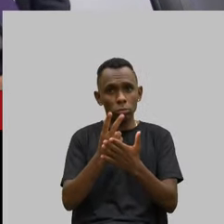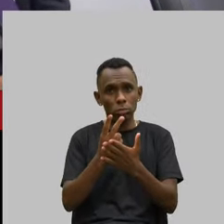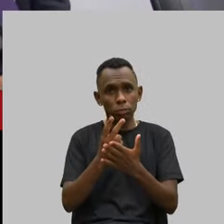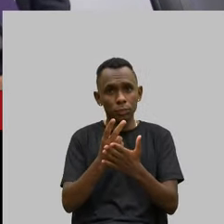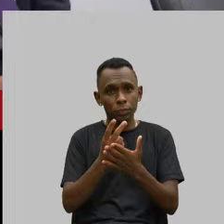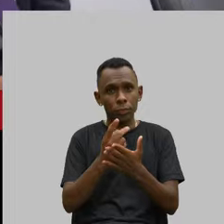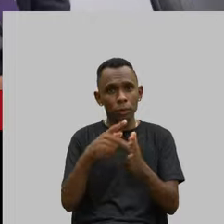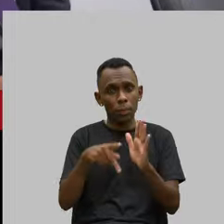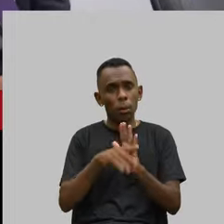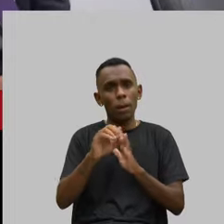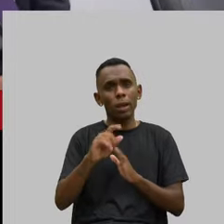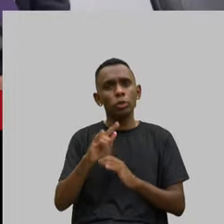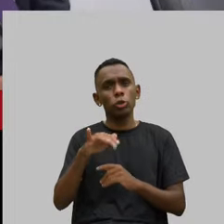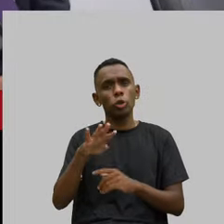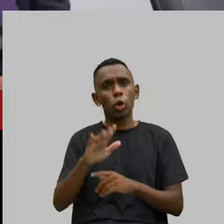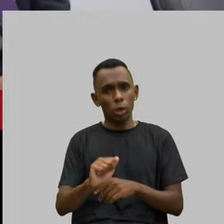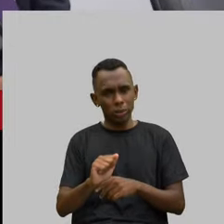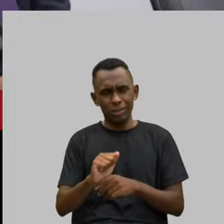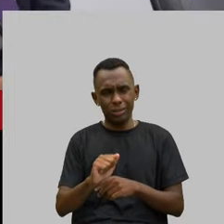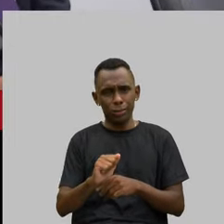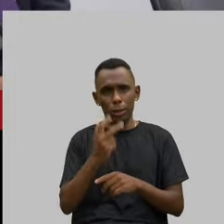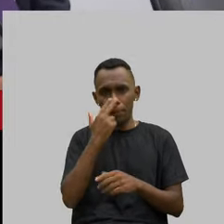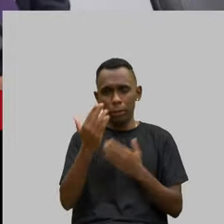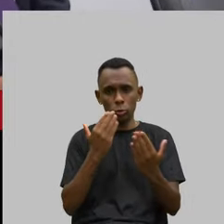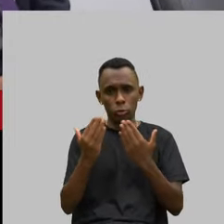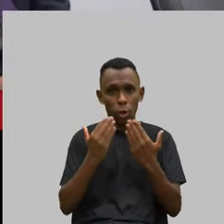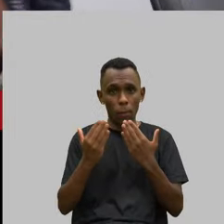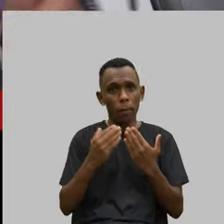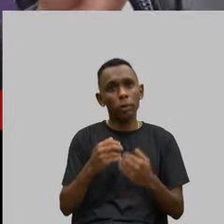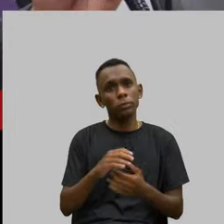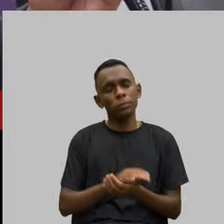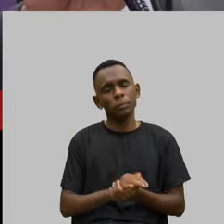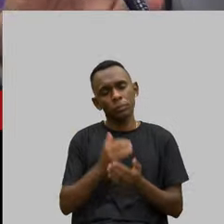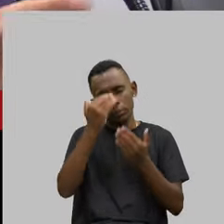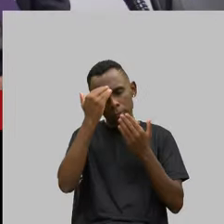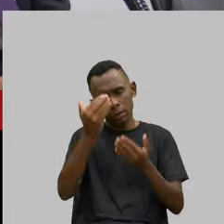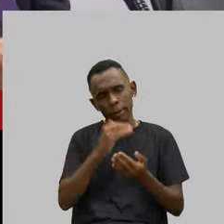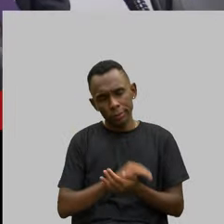Minas Gerais com Rio Grande do Sul com o Rio de Janeiro Muito